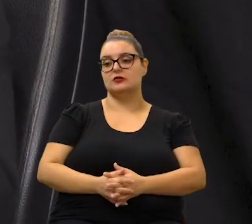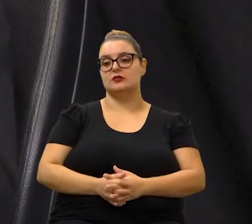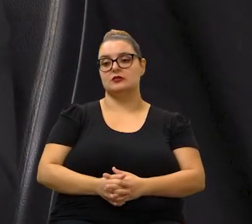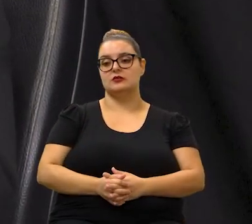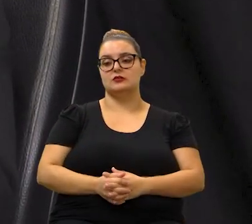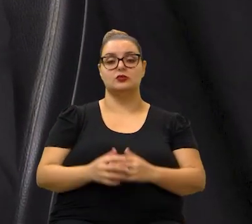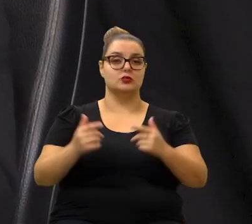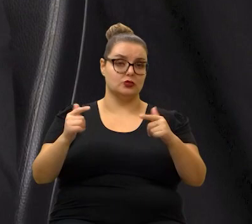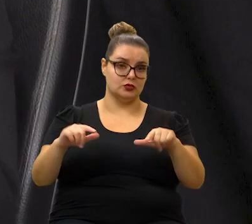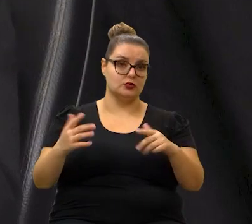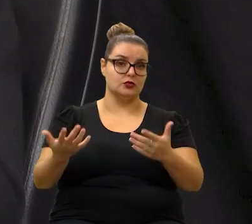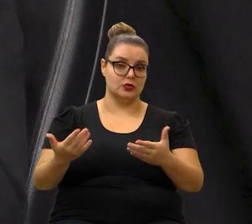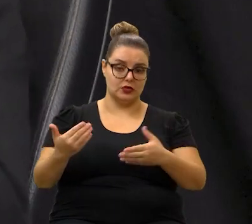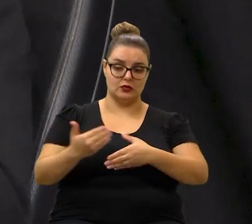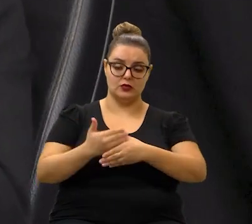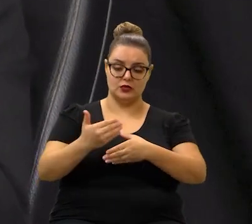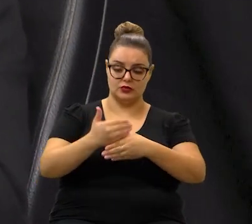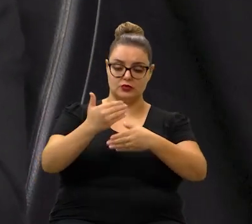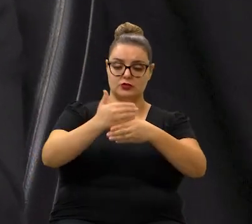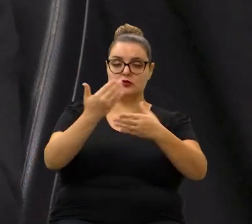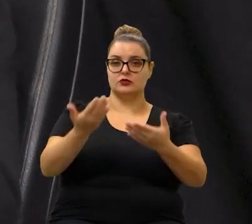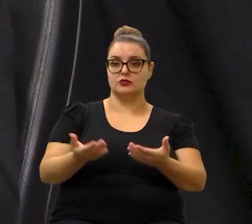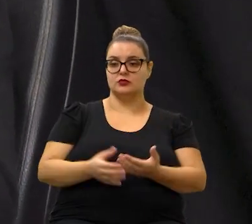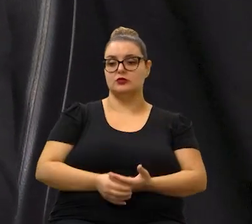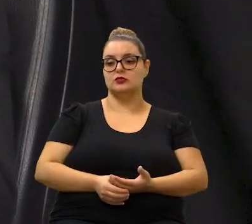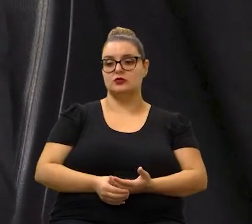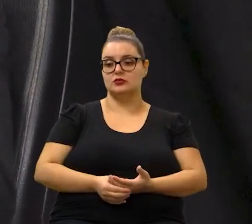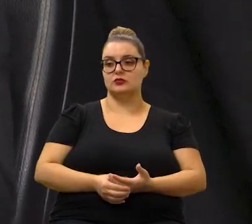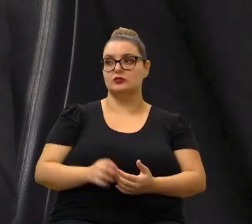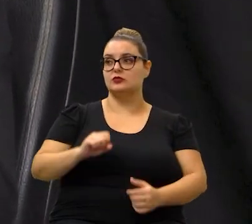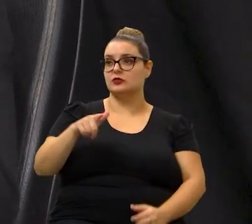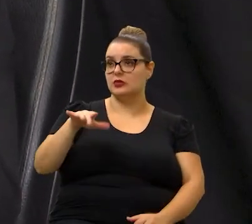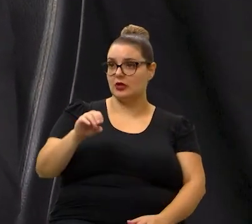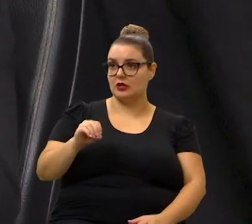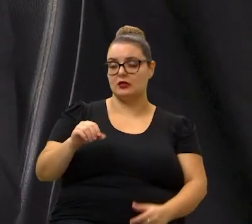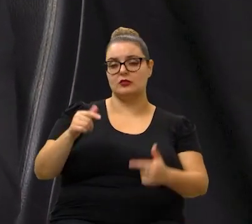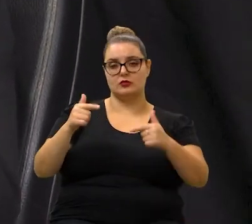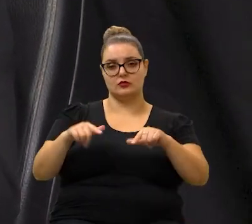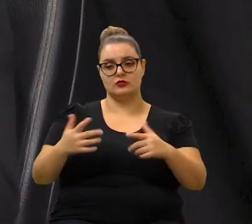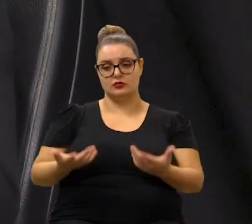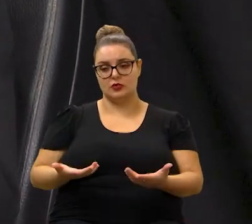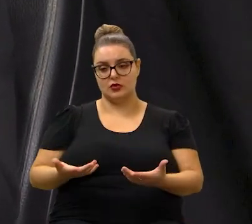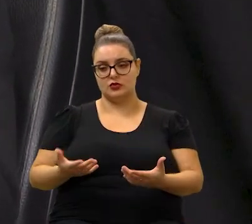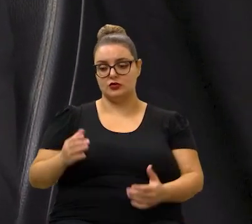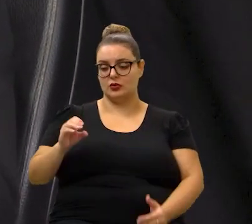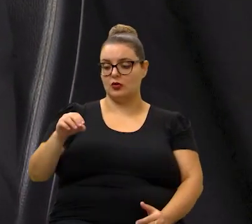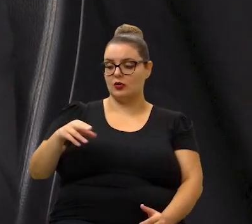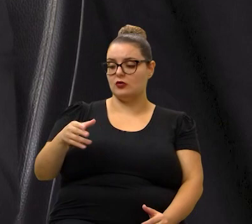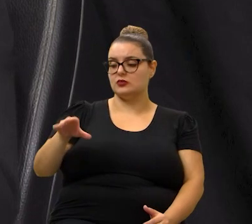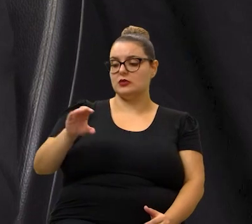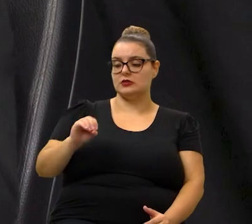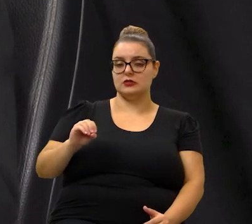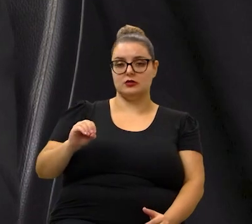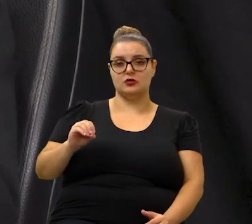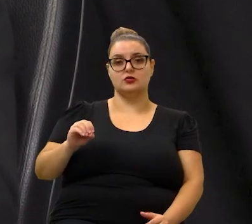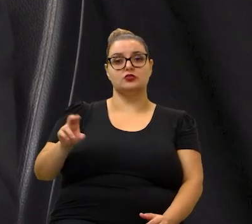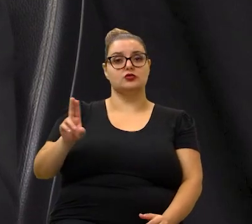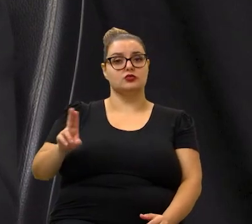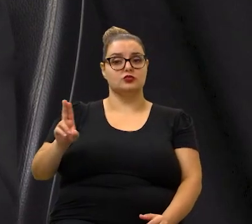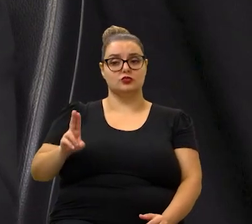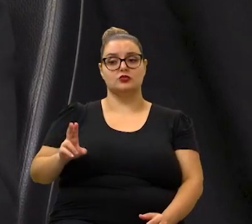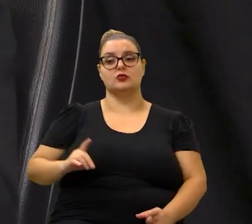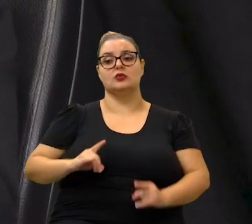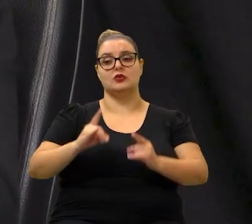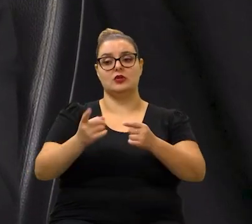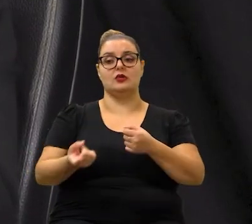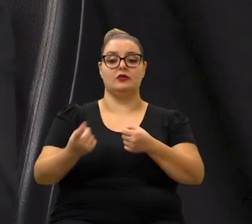no local foi construído uma um salão no local de concessão de uso Então esse